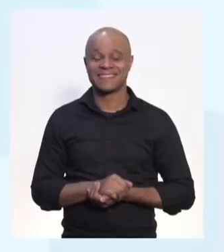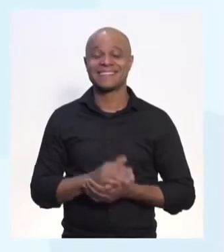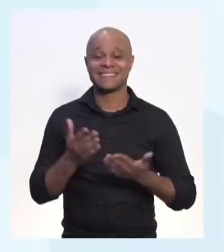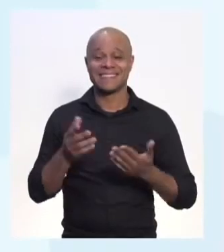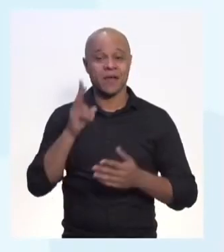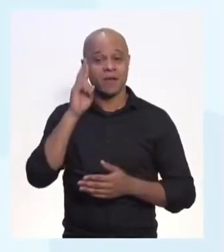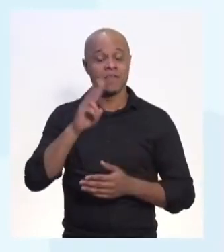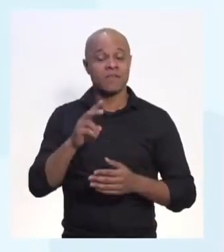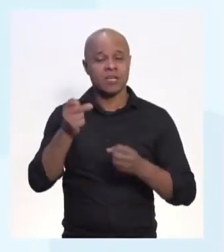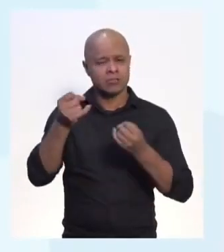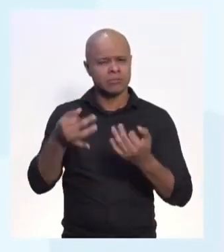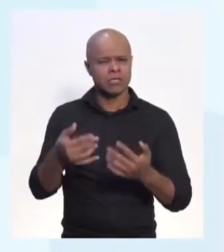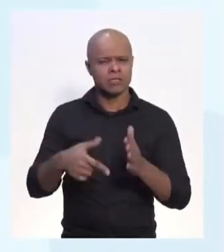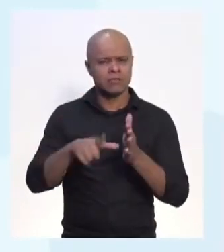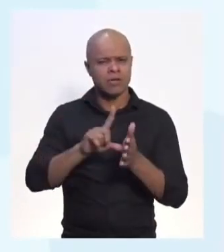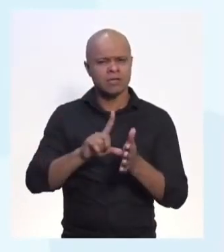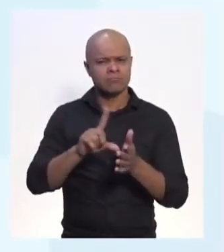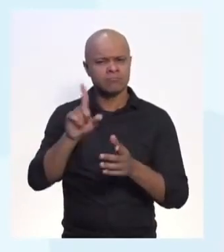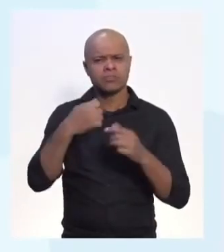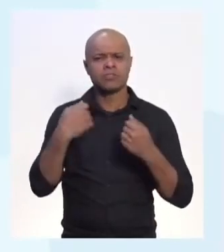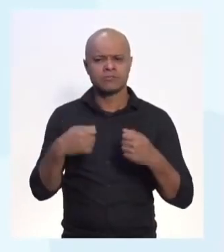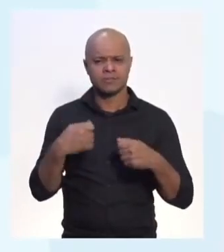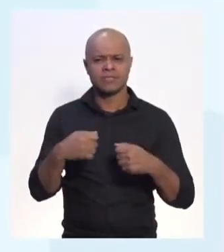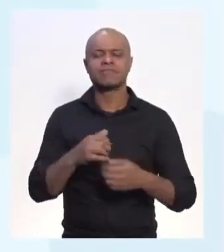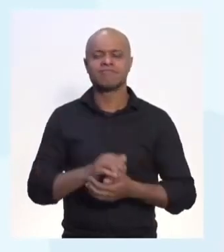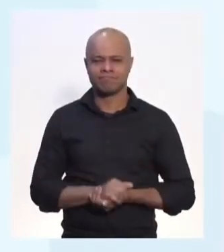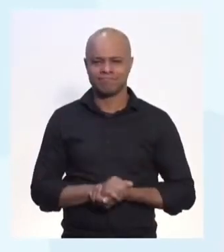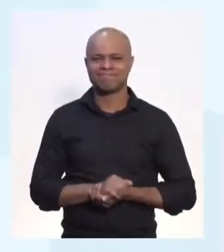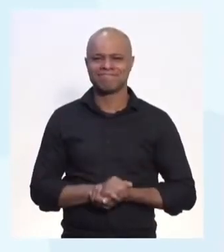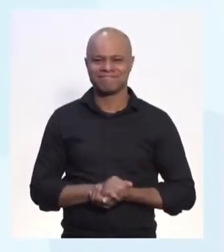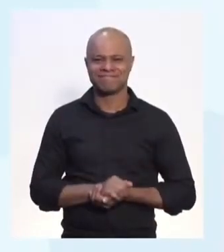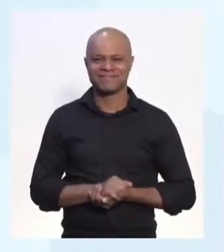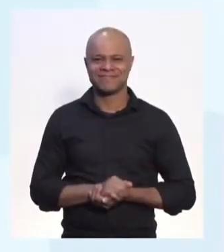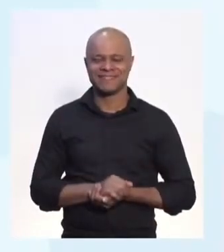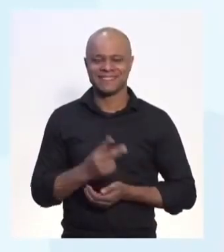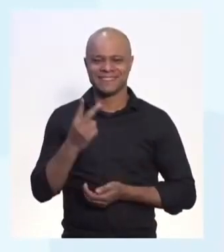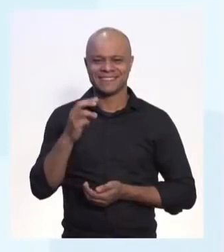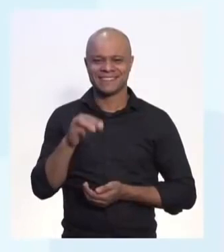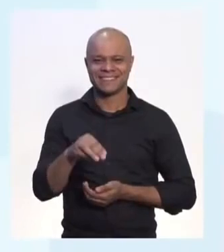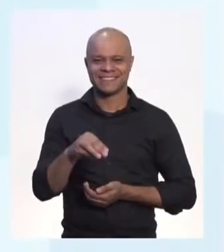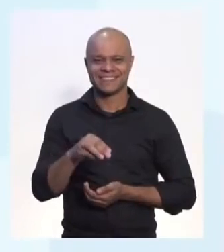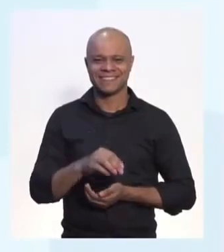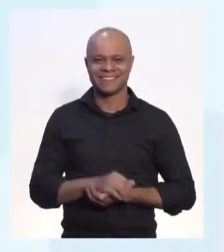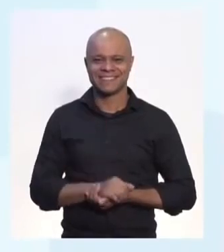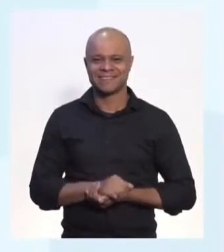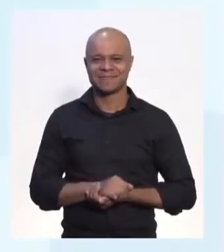precisa, né? Não vamos voltar agora não, depois a gente volta. Beleza. 2 minutos a gente retorna.